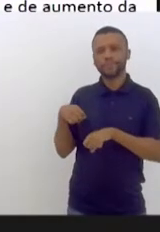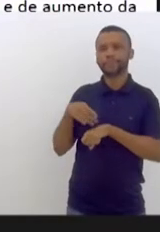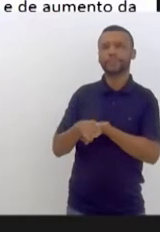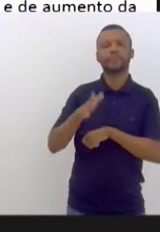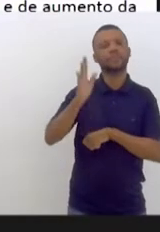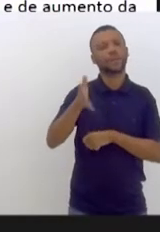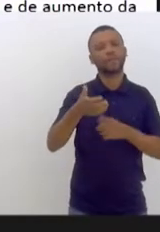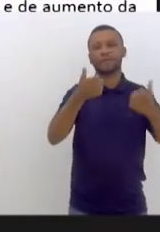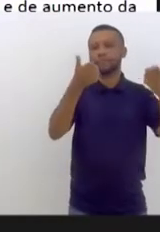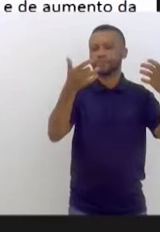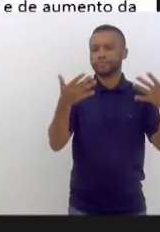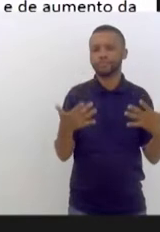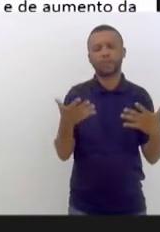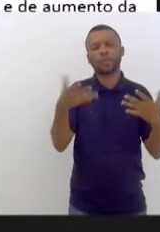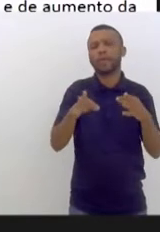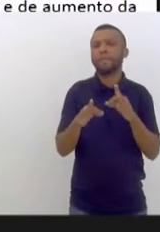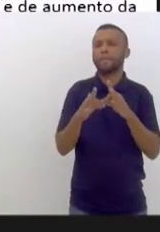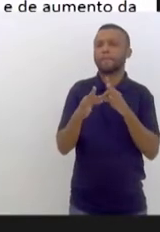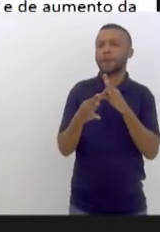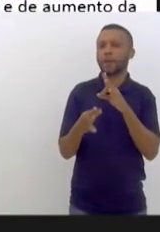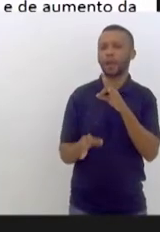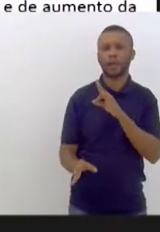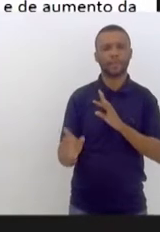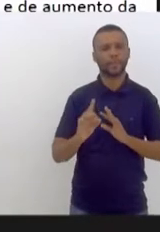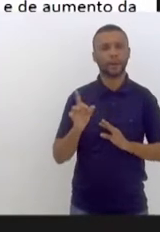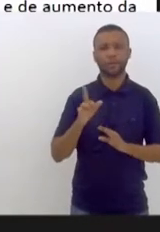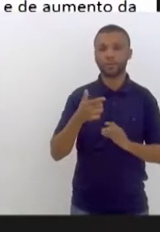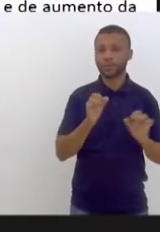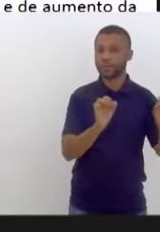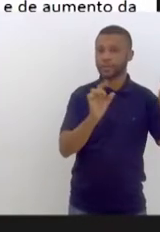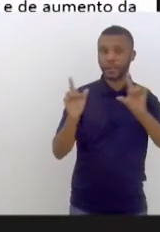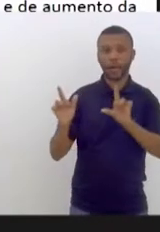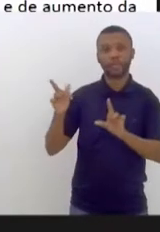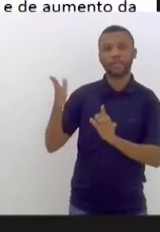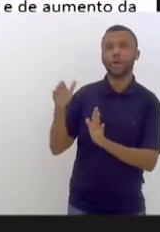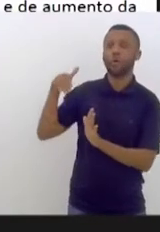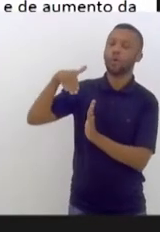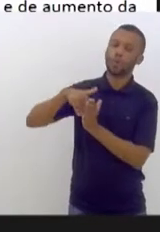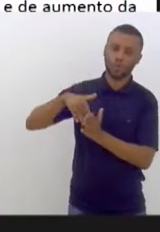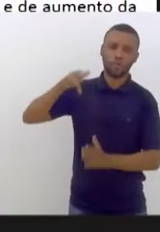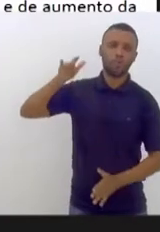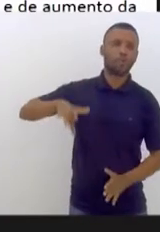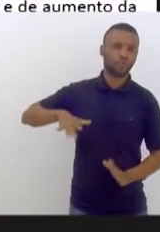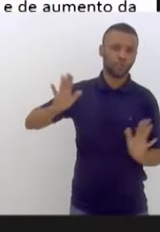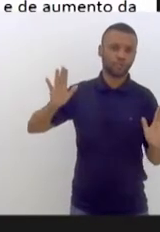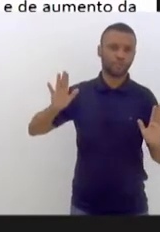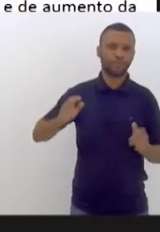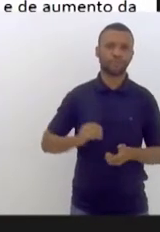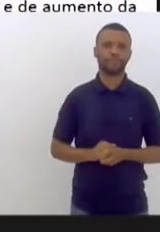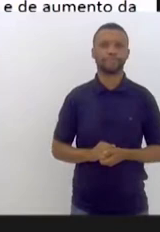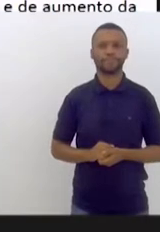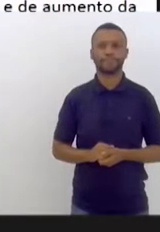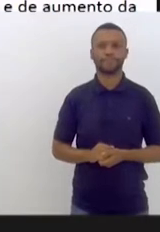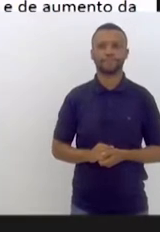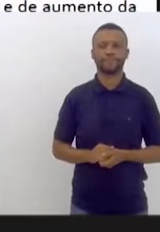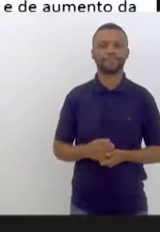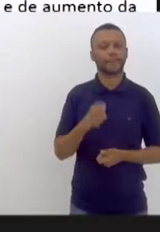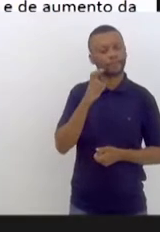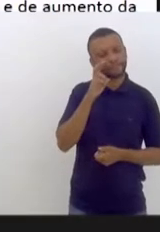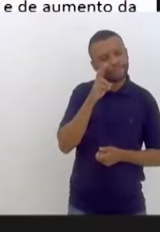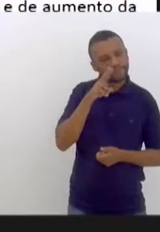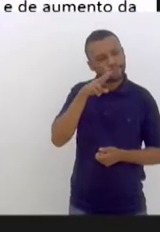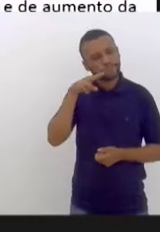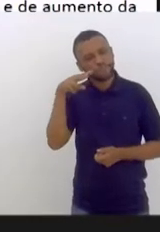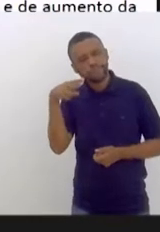não querendo demorar mais, esse é o último slide, na verdade, olhando por uma perspectiva